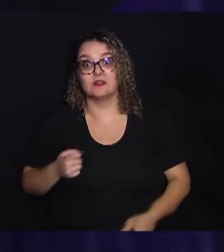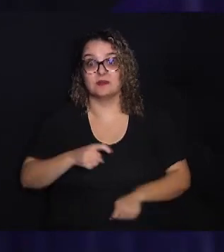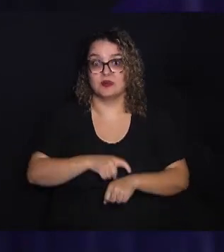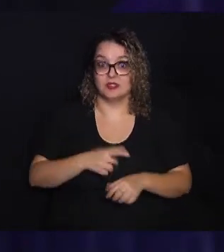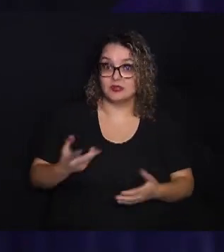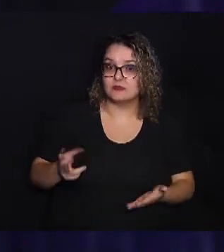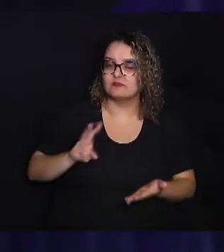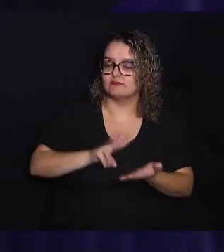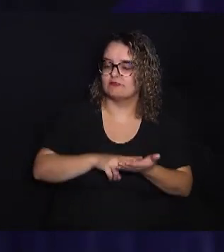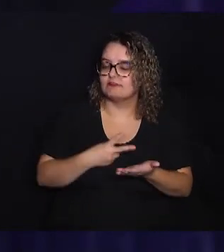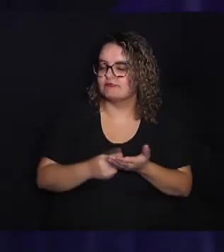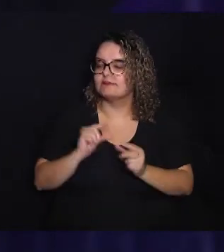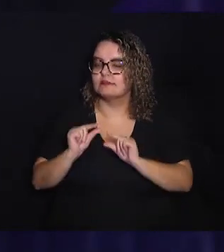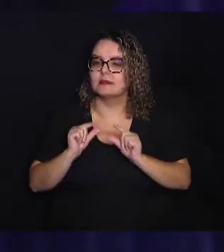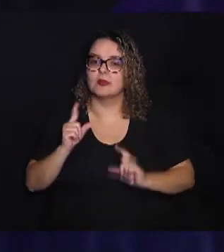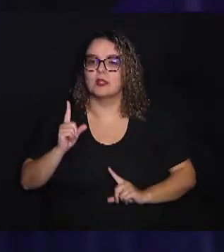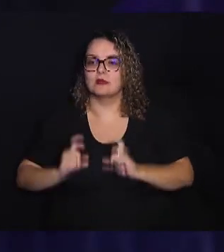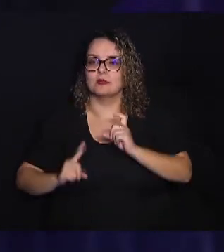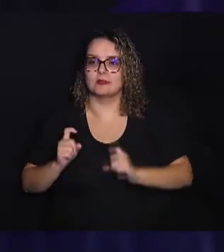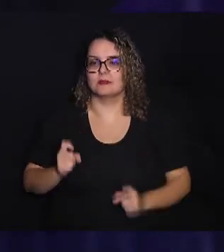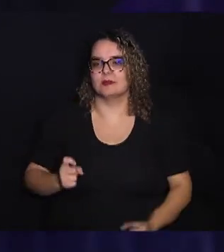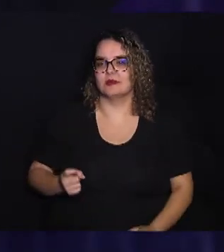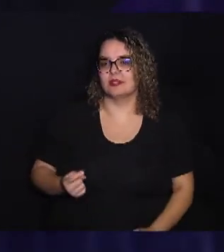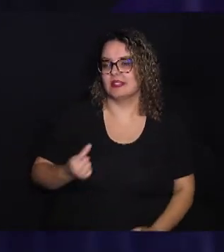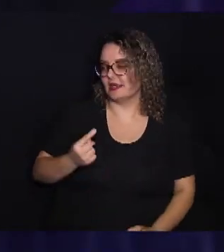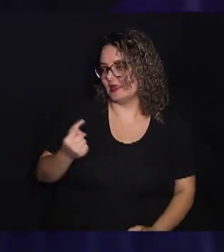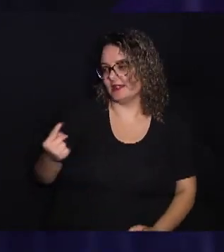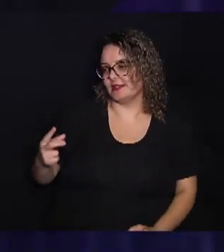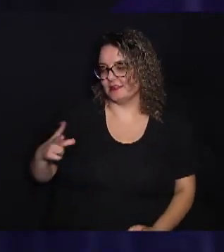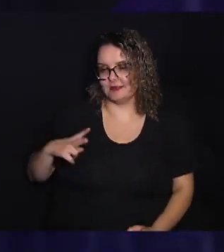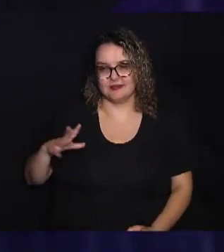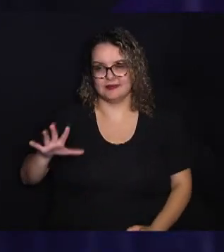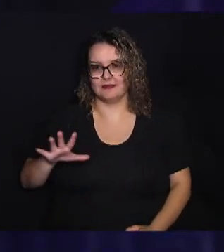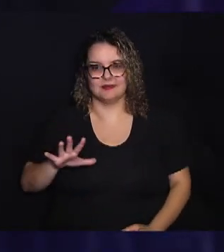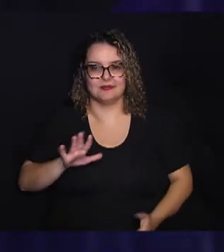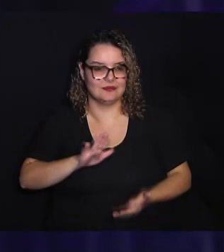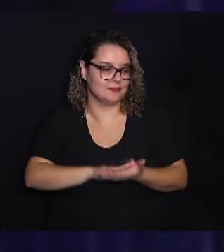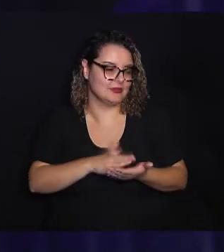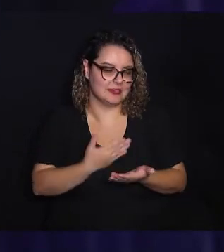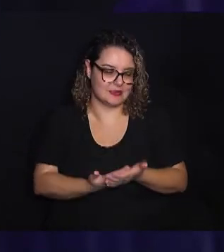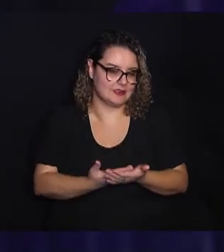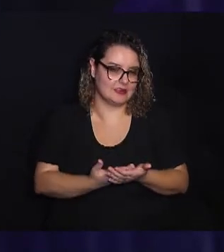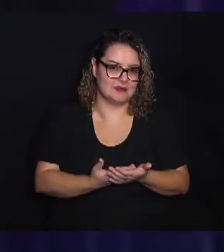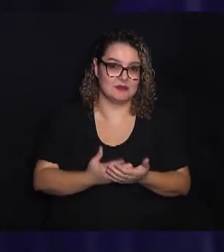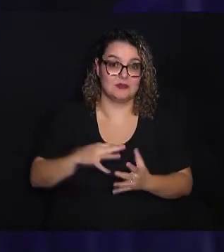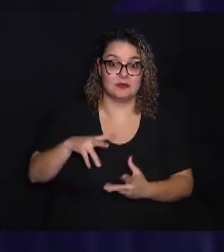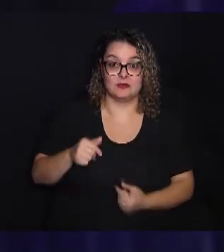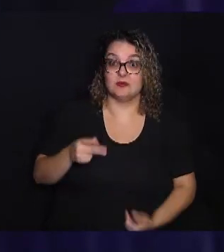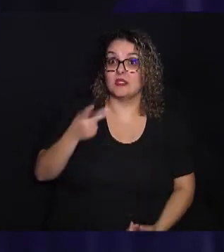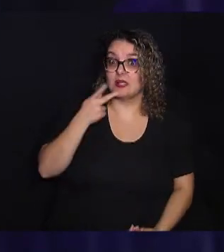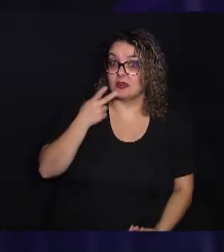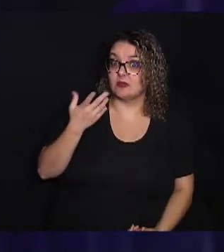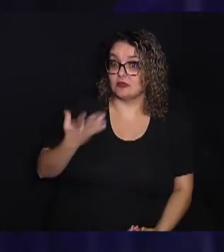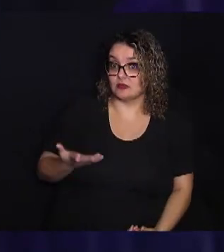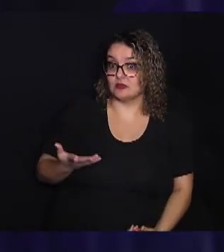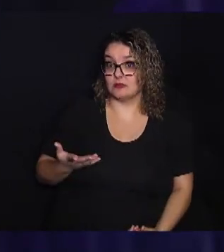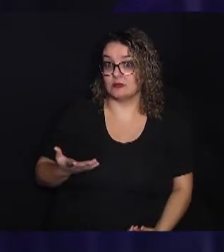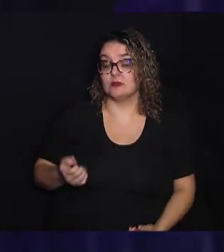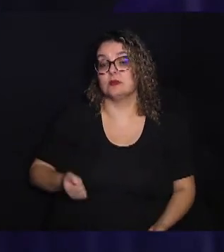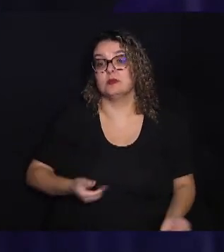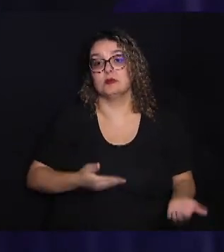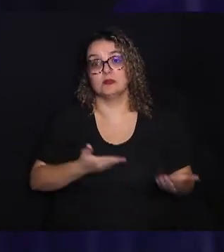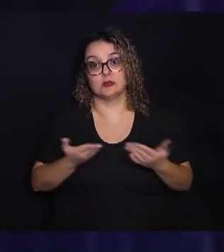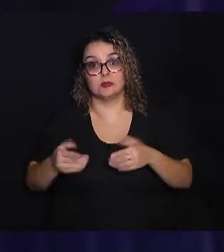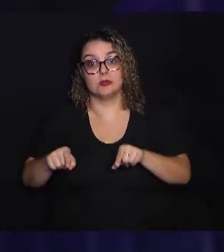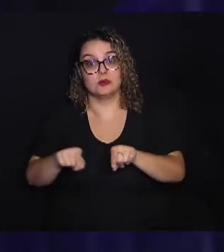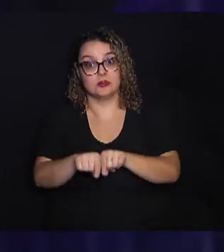traduzir um pouco, expressar o universo que é único, cada um tem a sua leitura sobre o mundo, né? E falando nisso, os espetáculos também